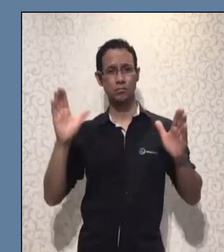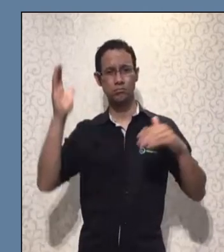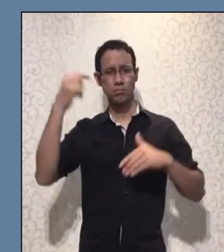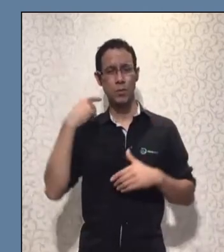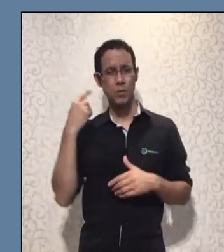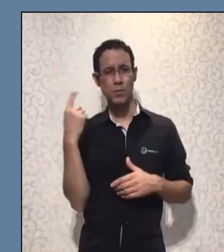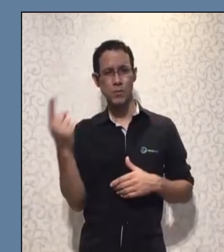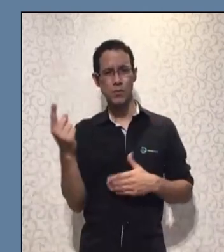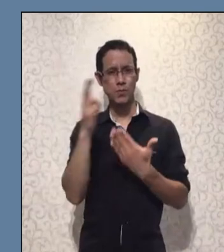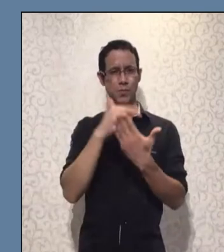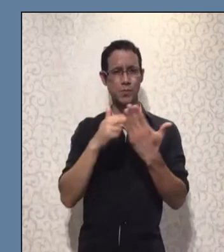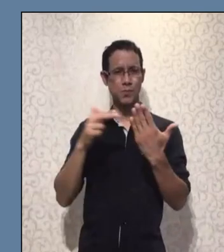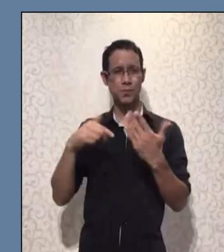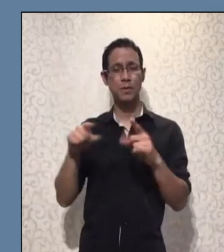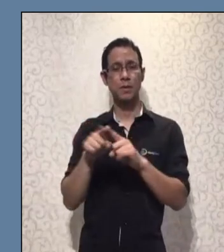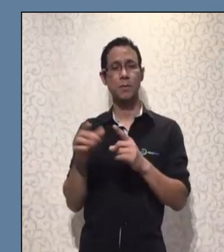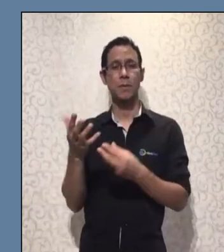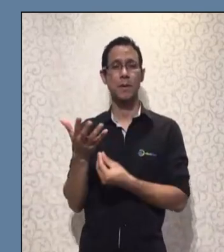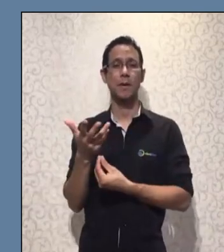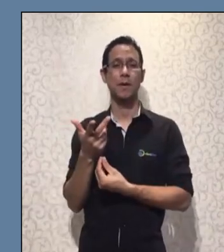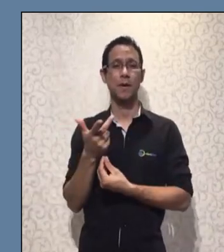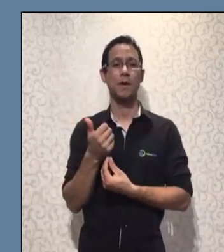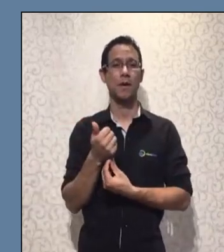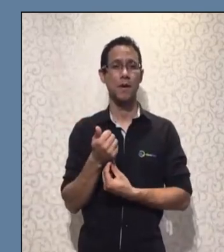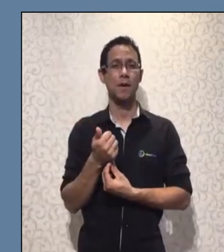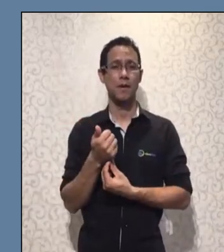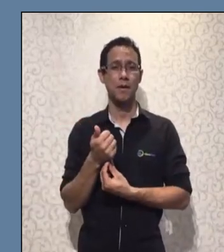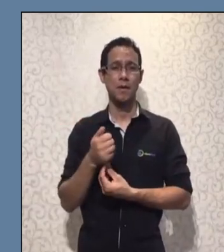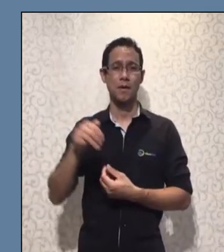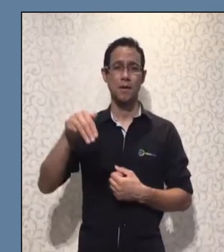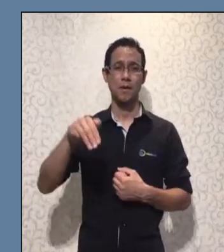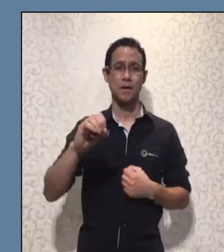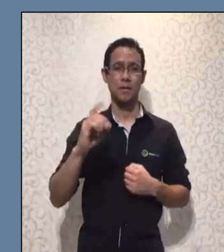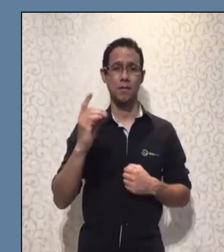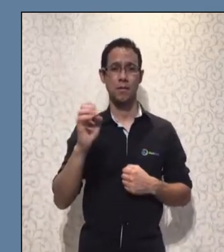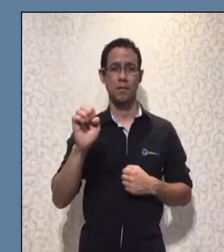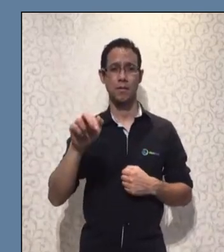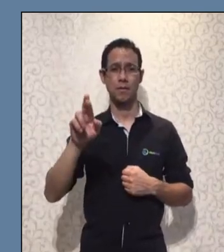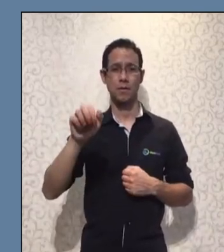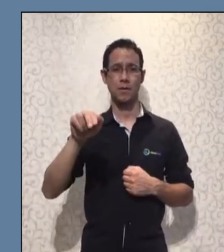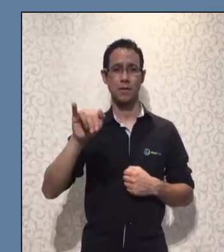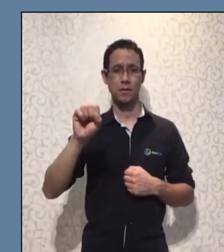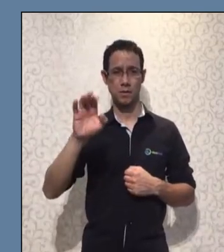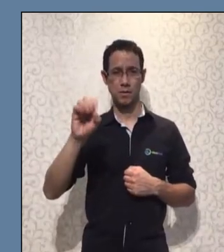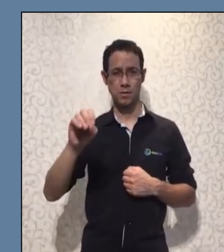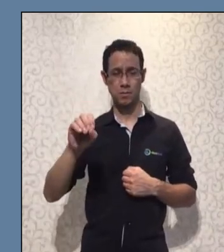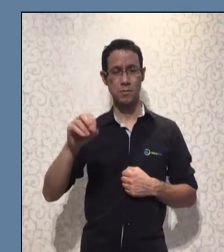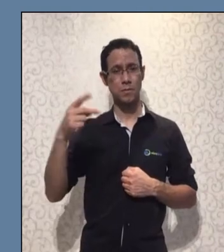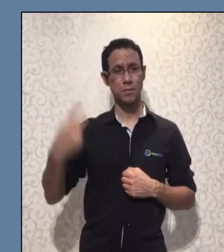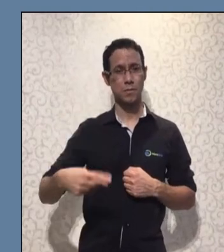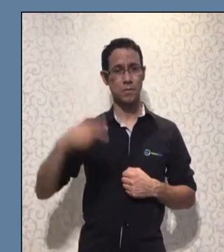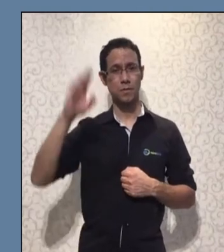da arte do modernismo brasileiro, né? Então, algumas exposições que a